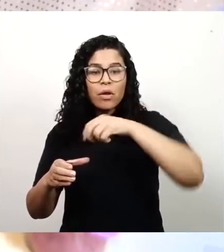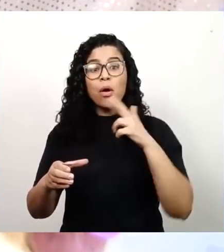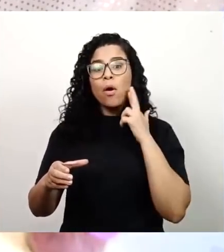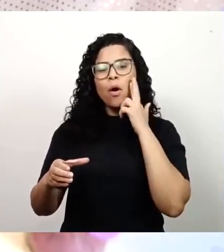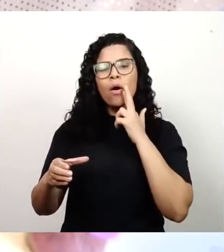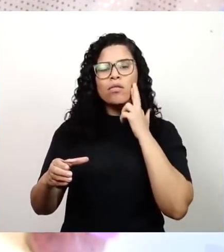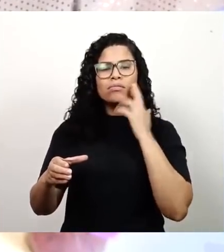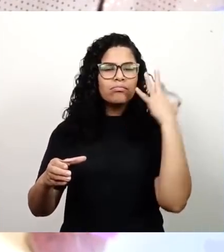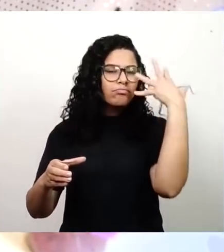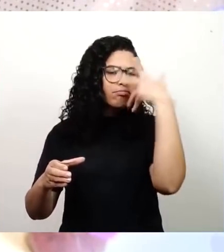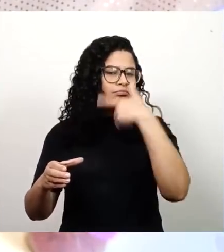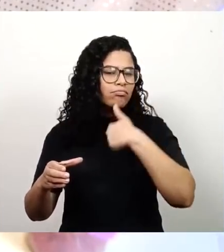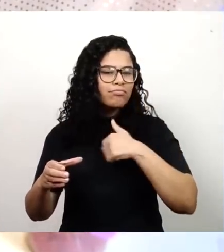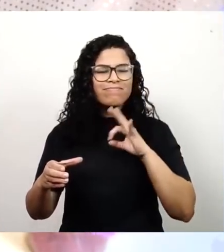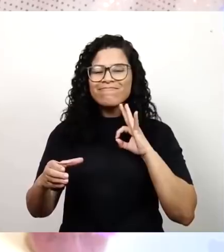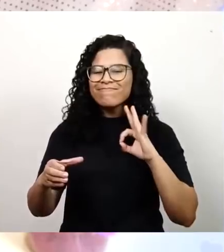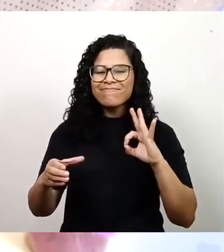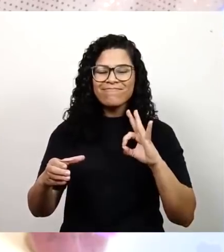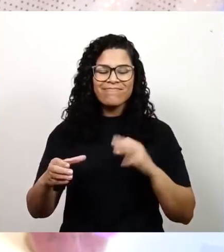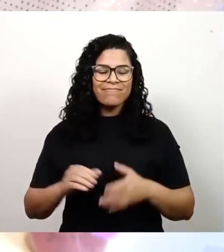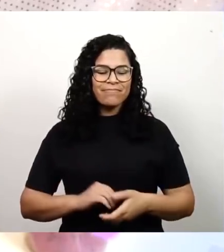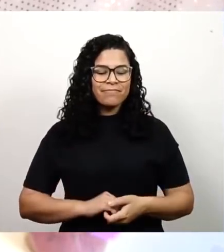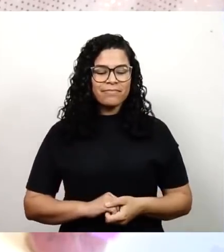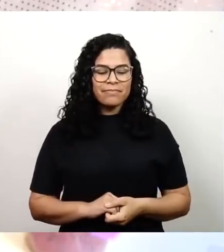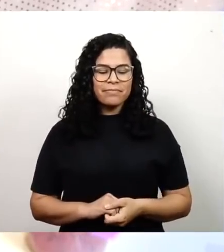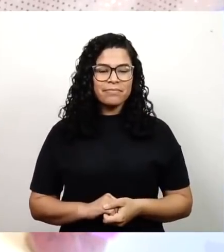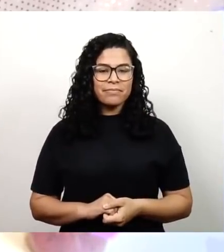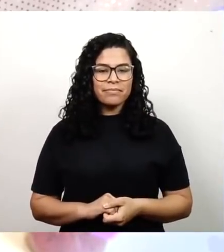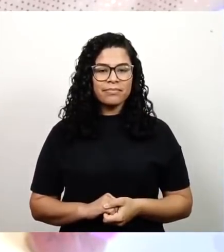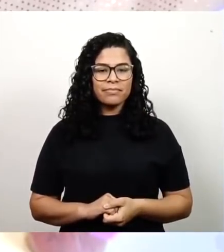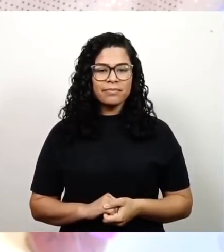Vejam que rosa bonito que ele se tornou.